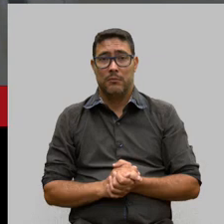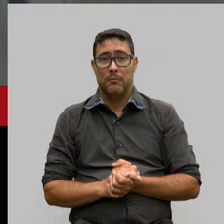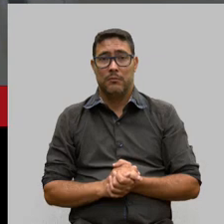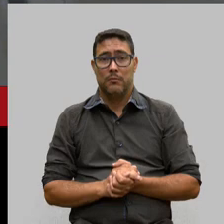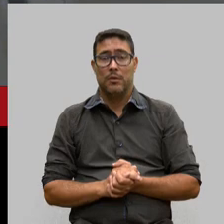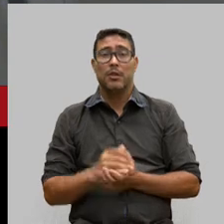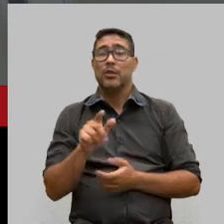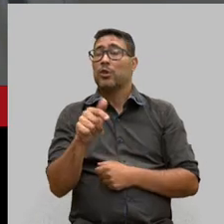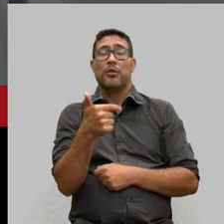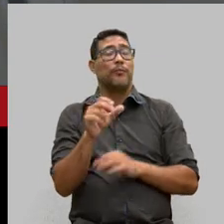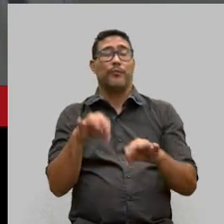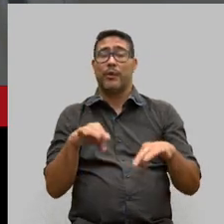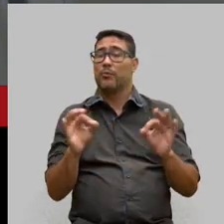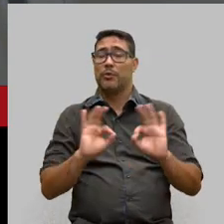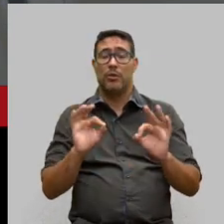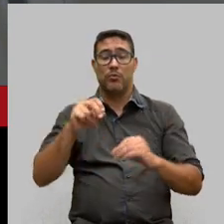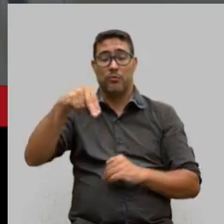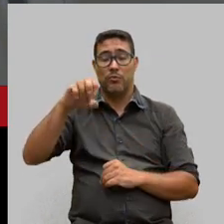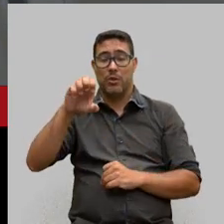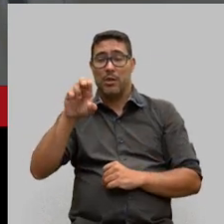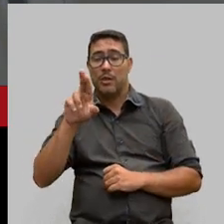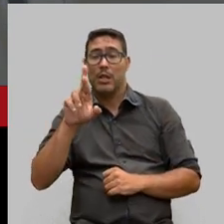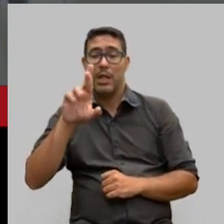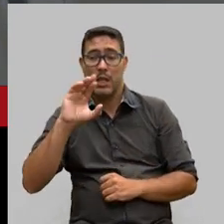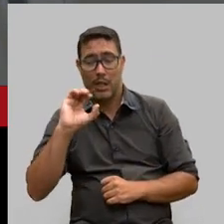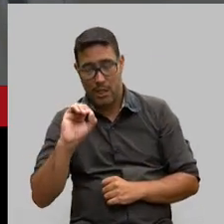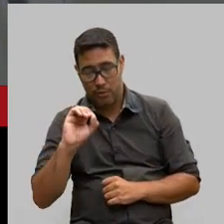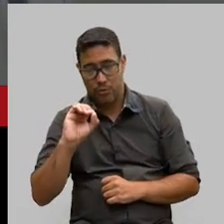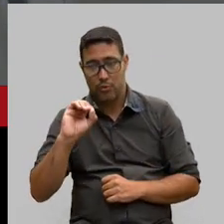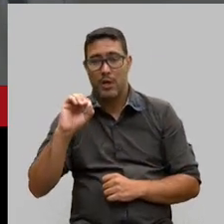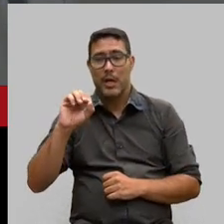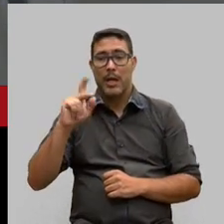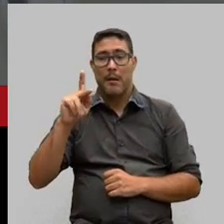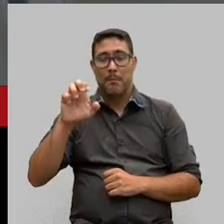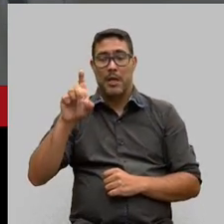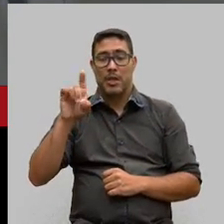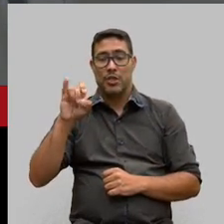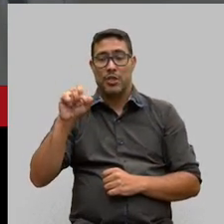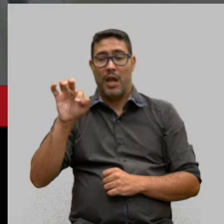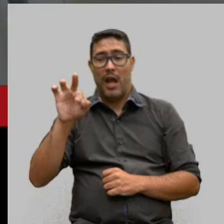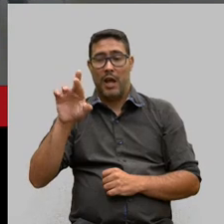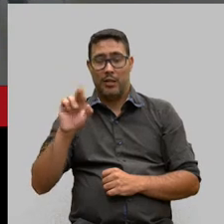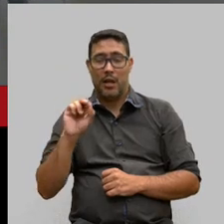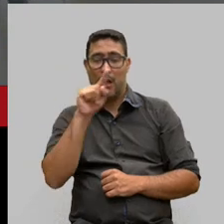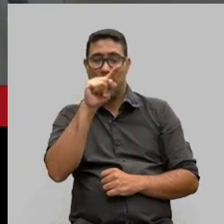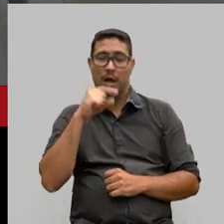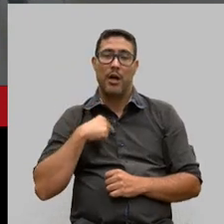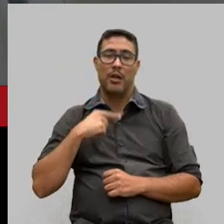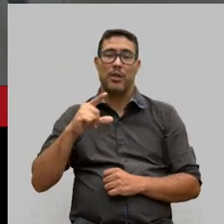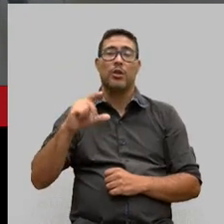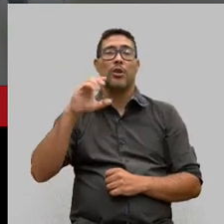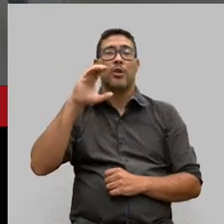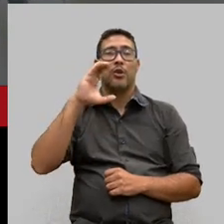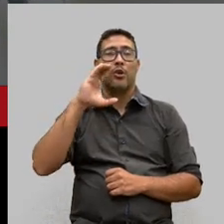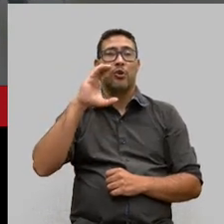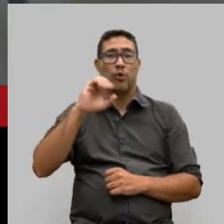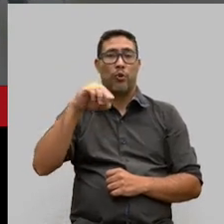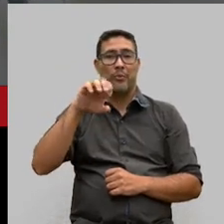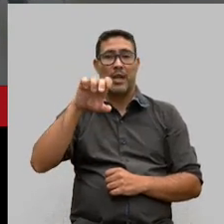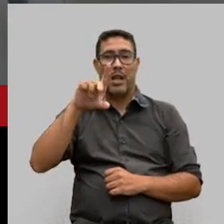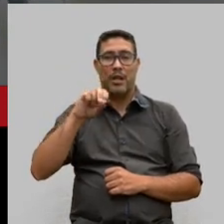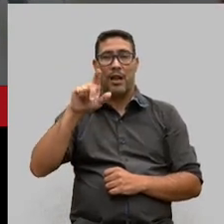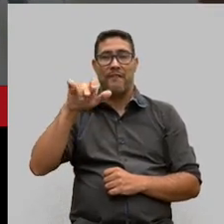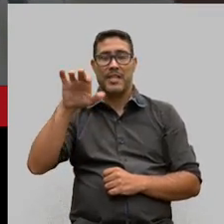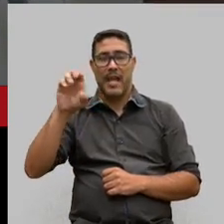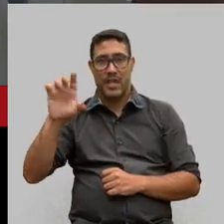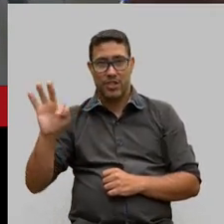neuropediatra que atenda pelo SUS em Conselheiro Lafaete nenhum então não tem como as mães chegarem e